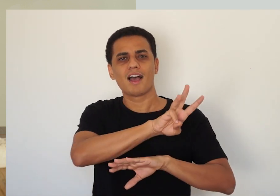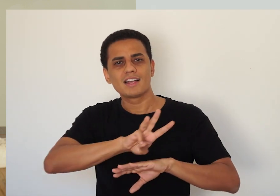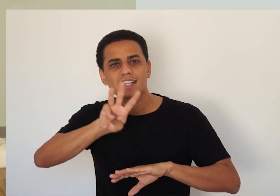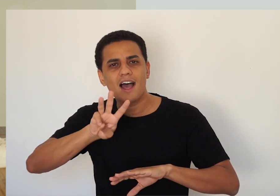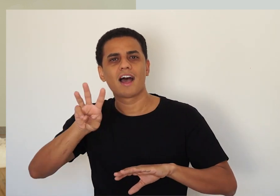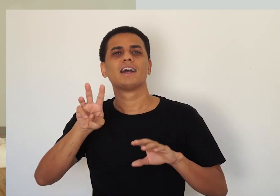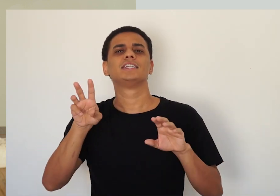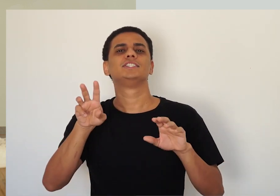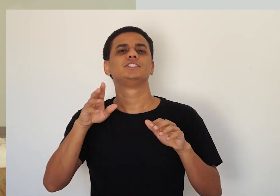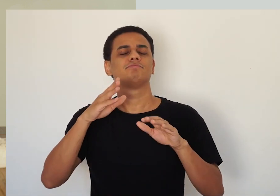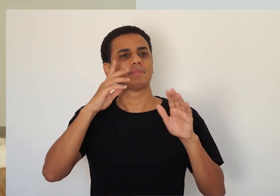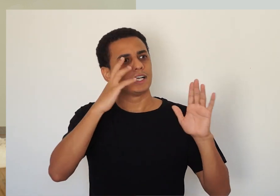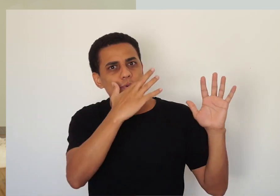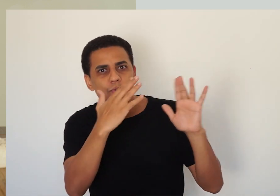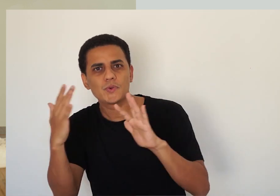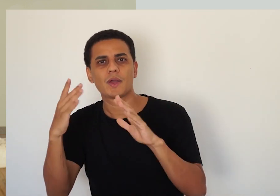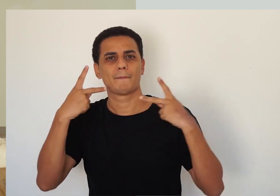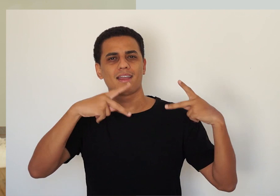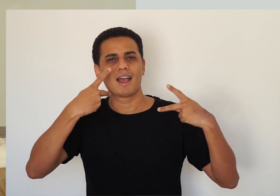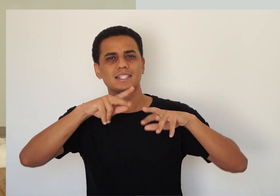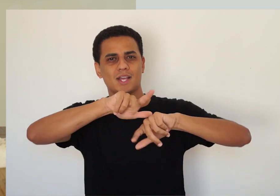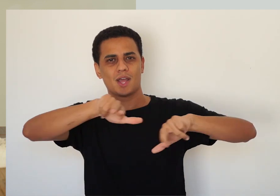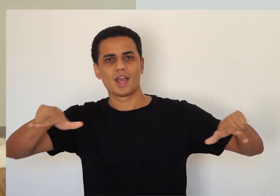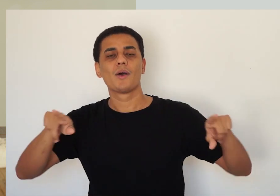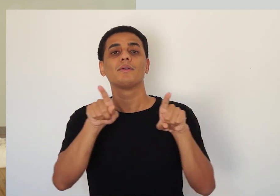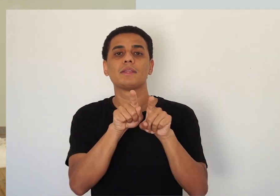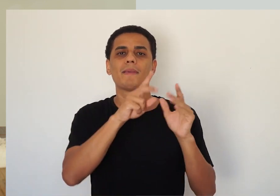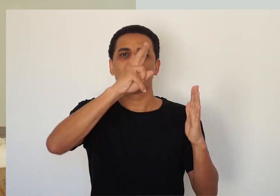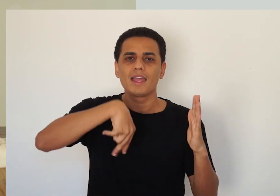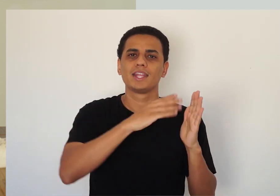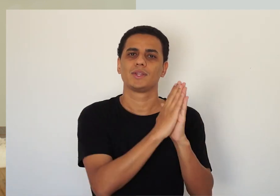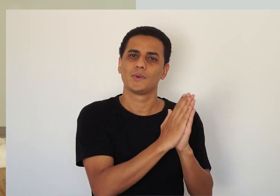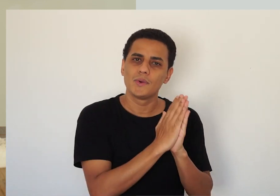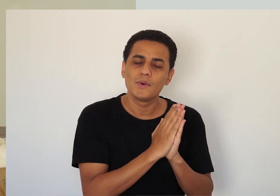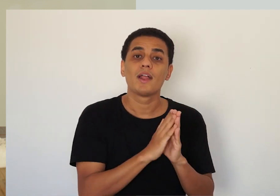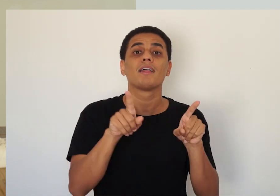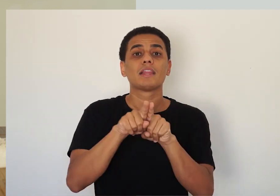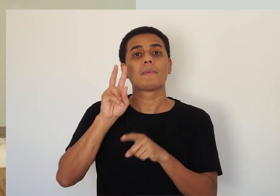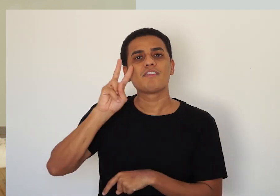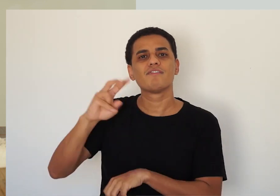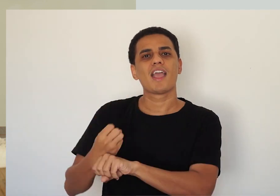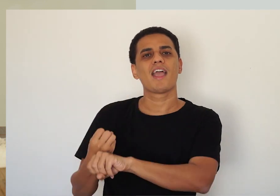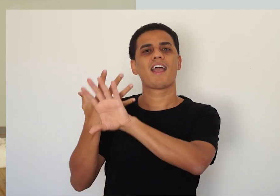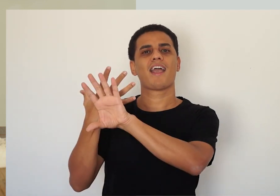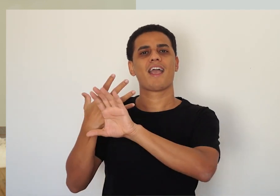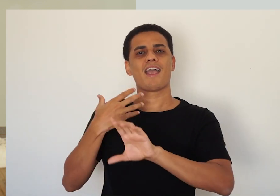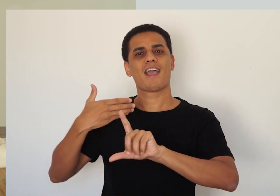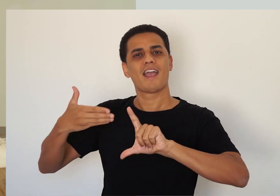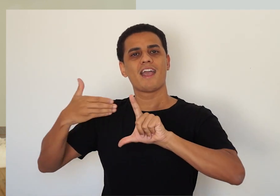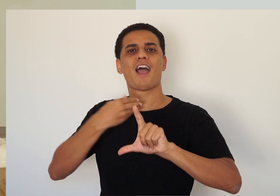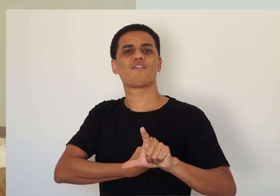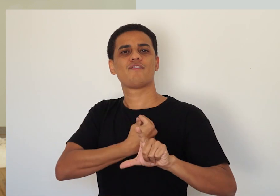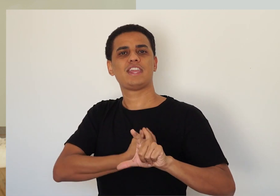entrar no nosso canal, fazer conosco essa série de mensagens, os devocionais, e também entrar na nossa live. Daqui a